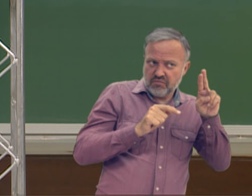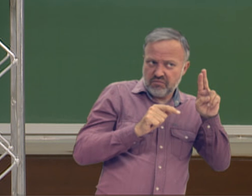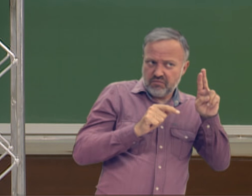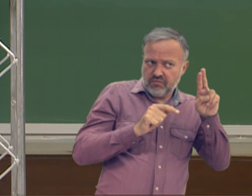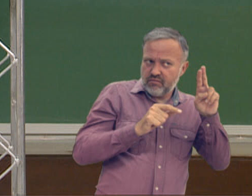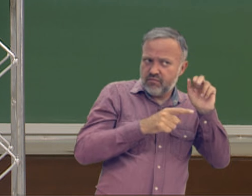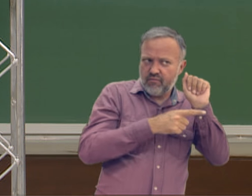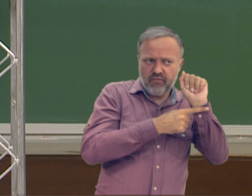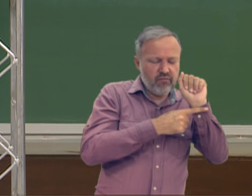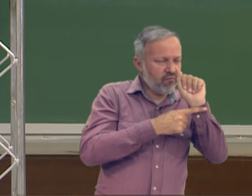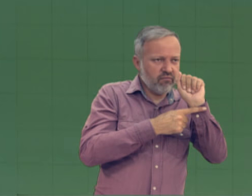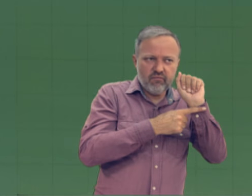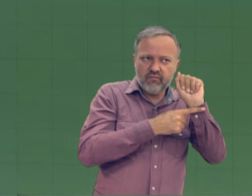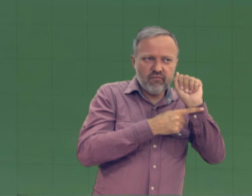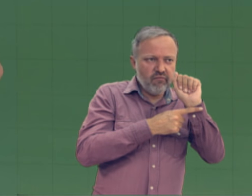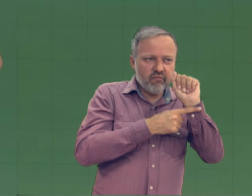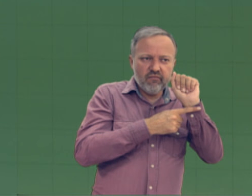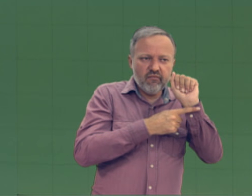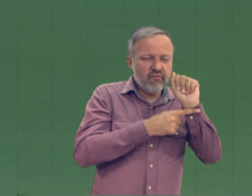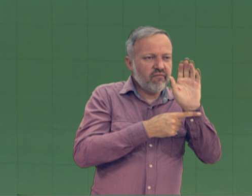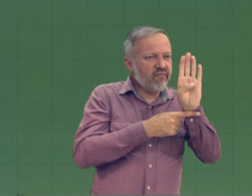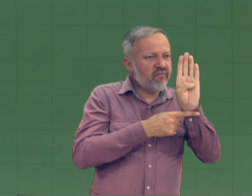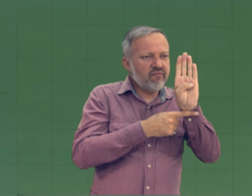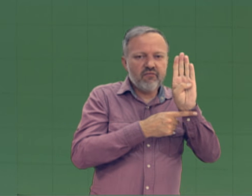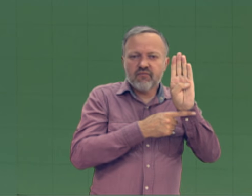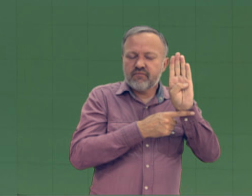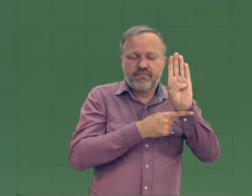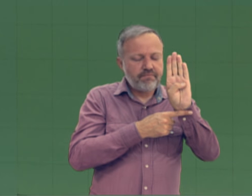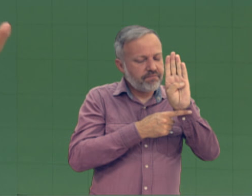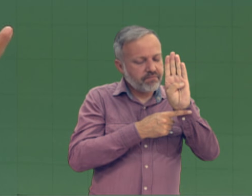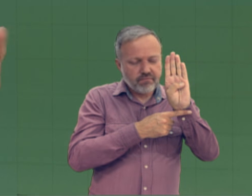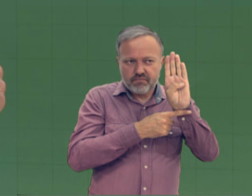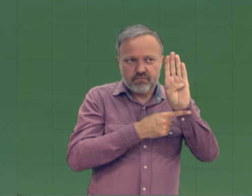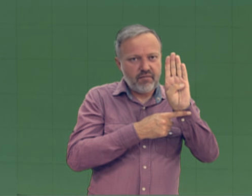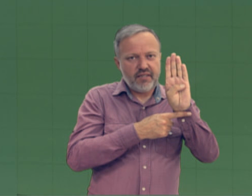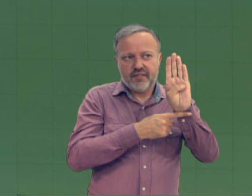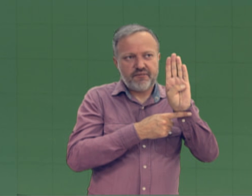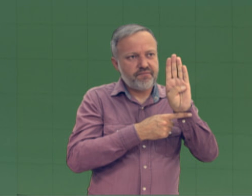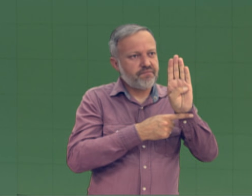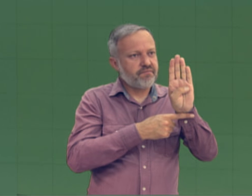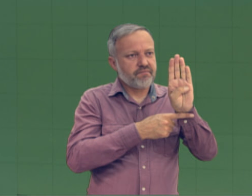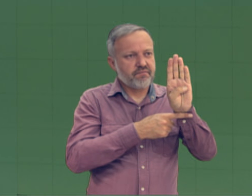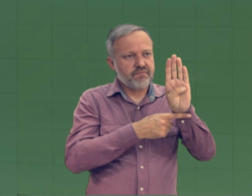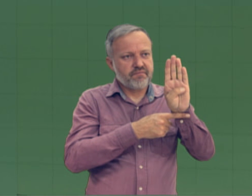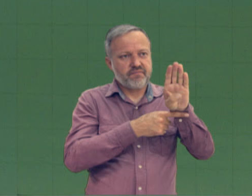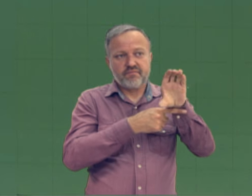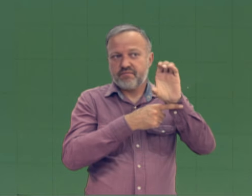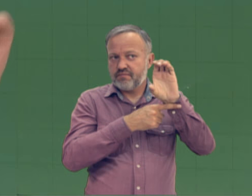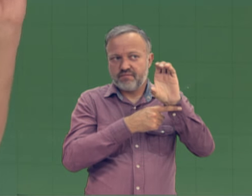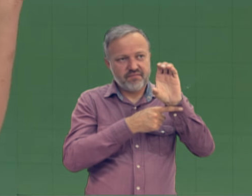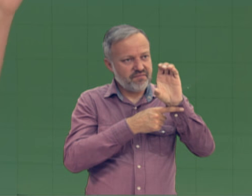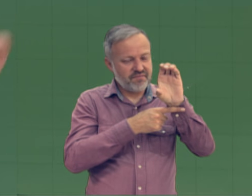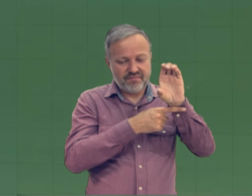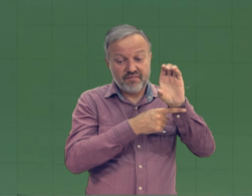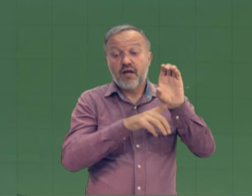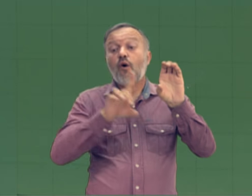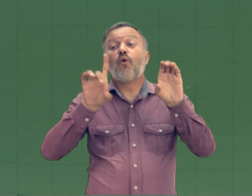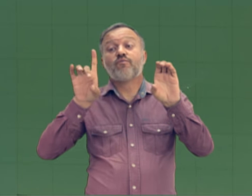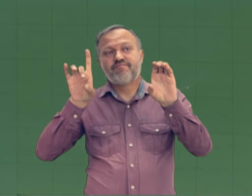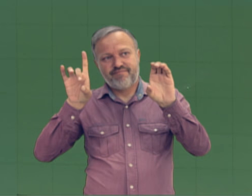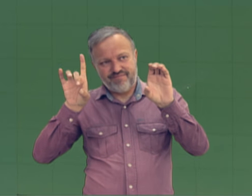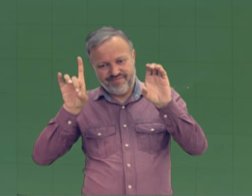e seres humanos. Eles foram responsáveis, humildes, solidários. Eles foram isso? Não, eles